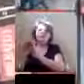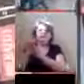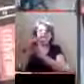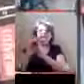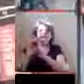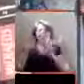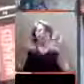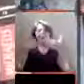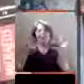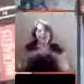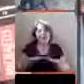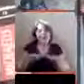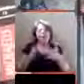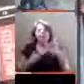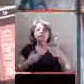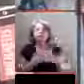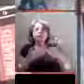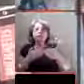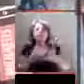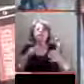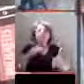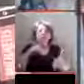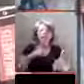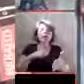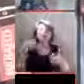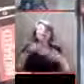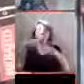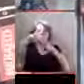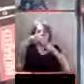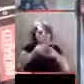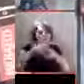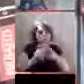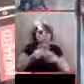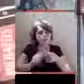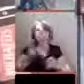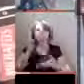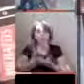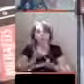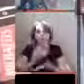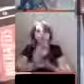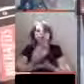Tá? Então, houve uma interrupção aí, na verdade, você tem que dar continuidade, né?